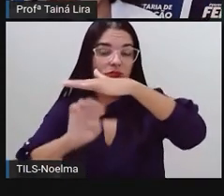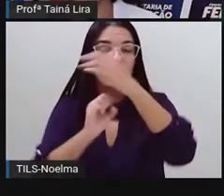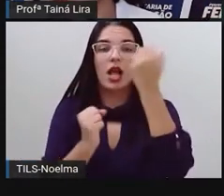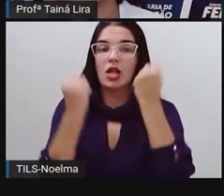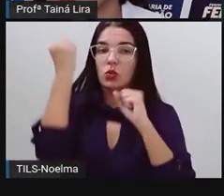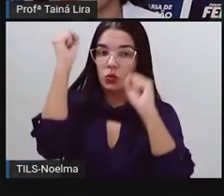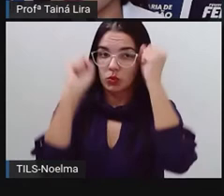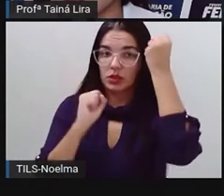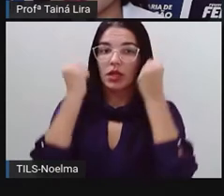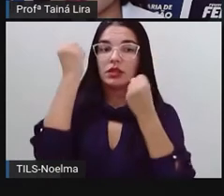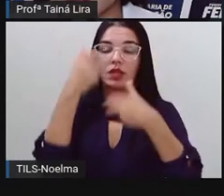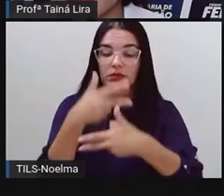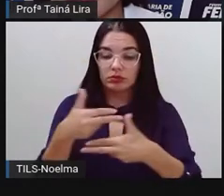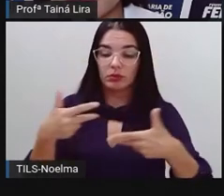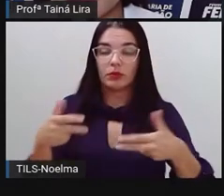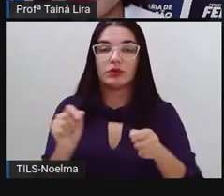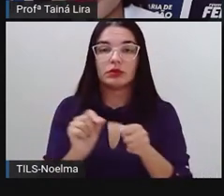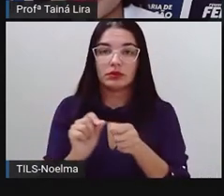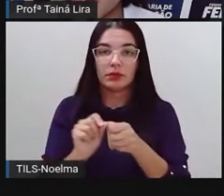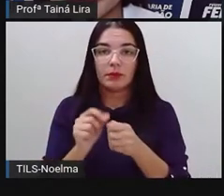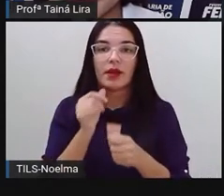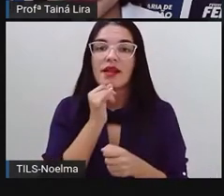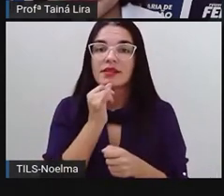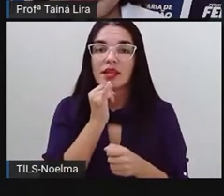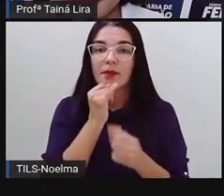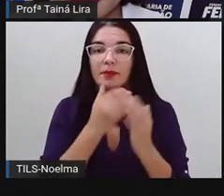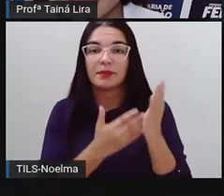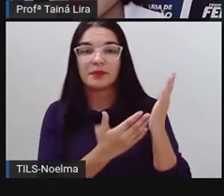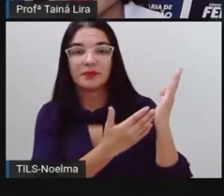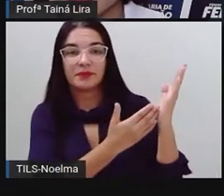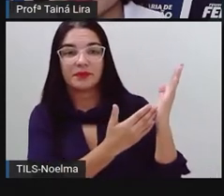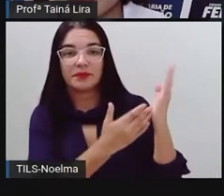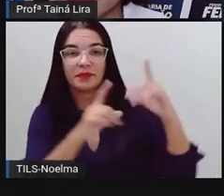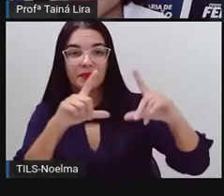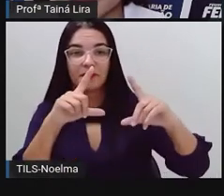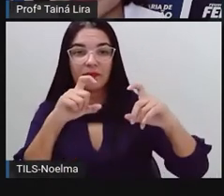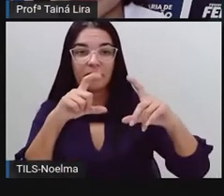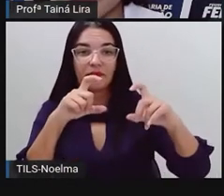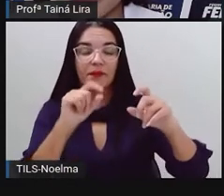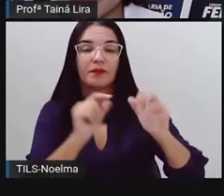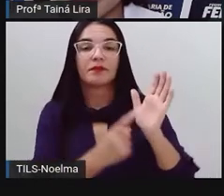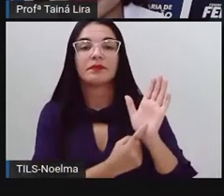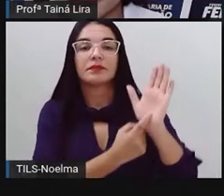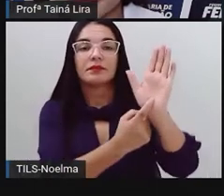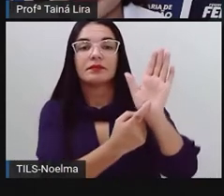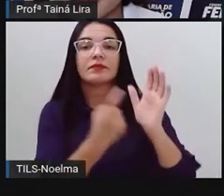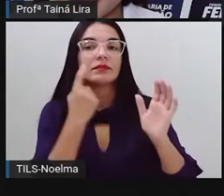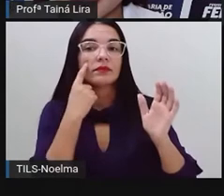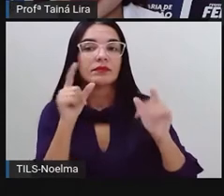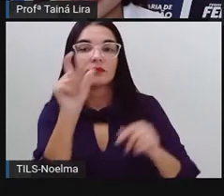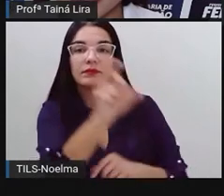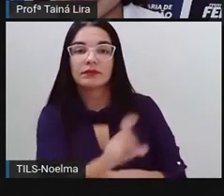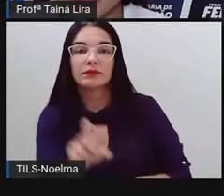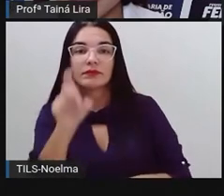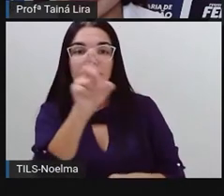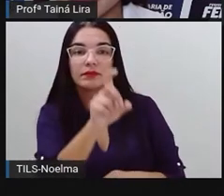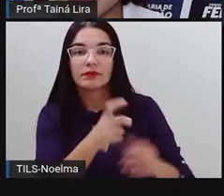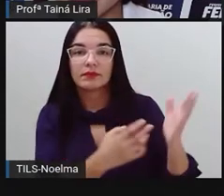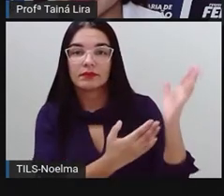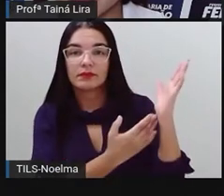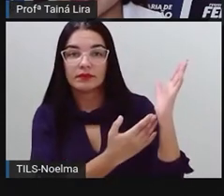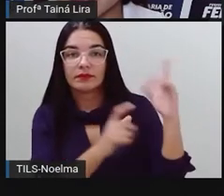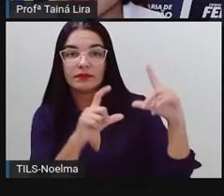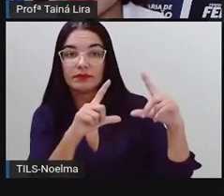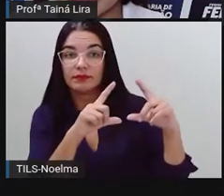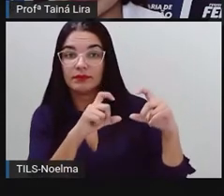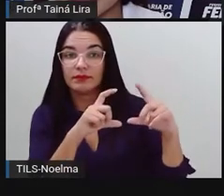observa em por exemplo nessa imagem e nós temos aqui ó onde a prova tá passando a setinha